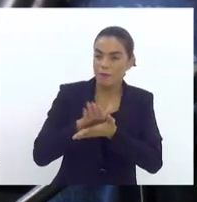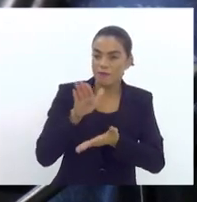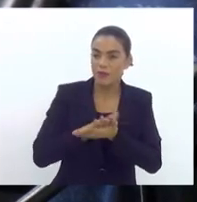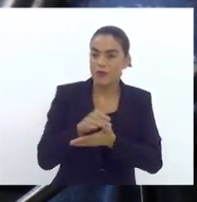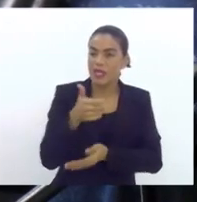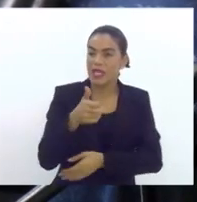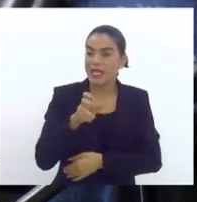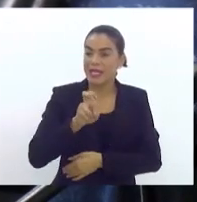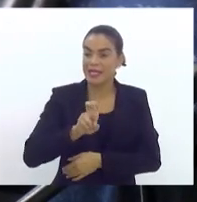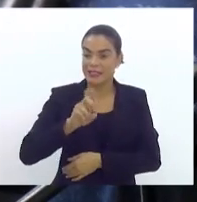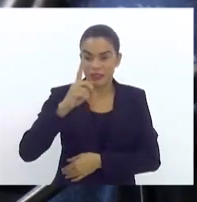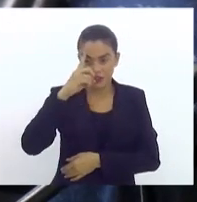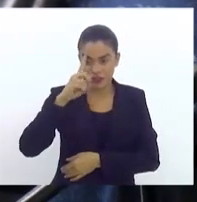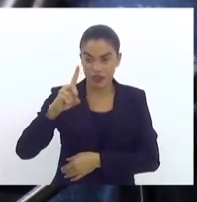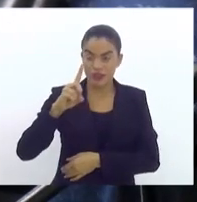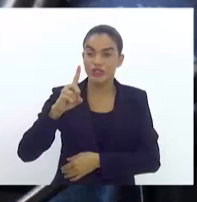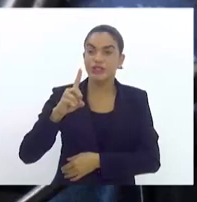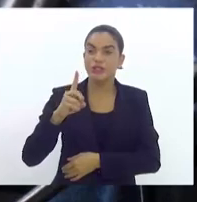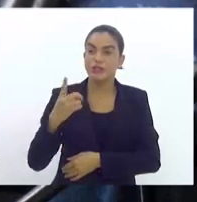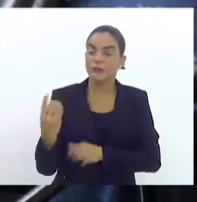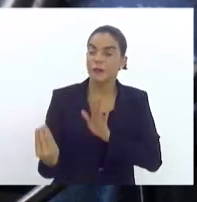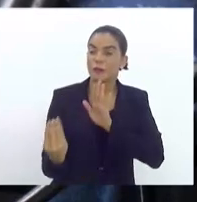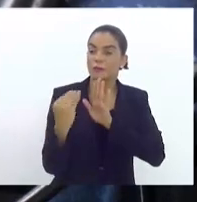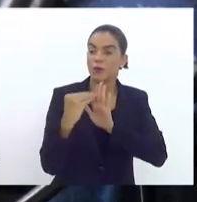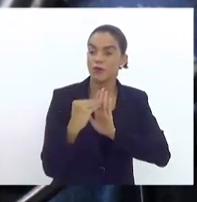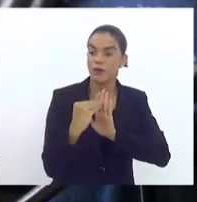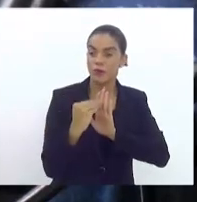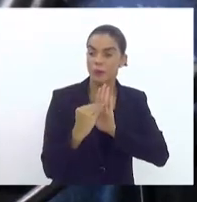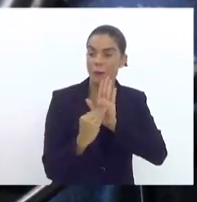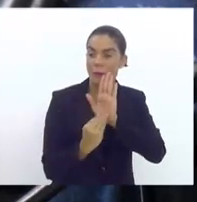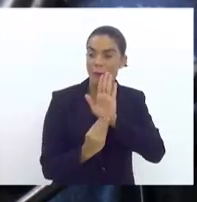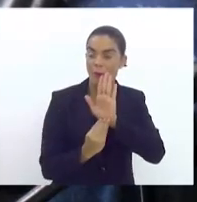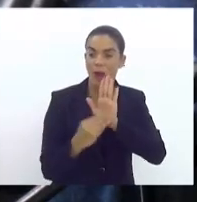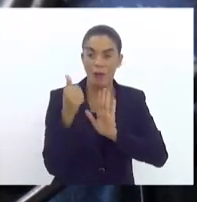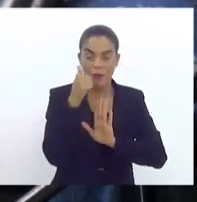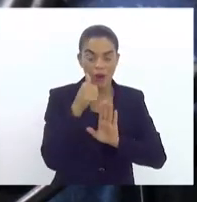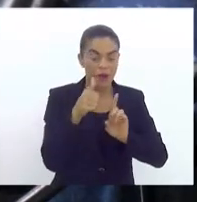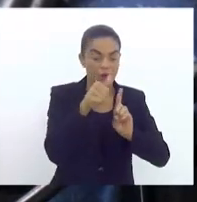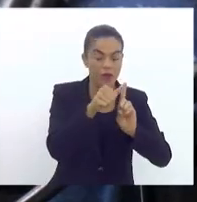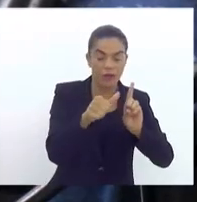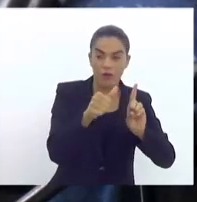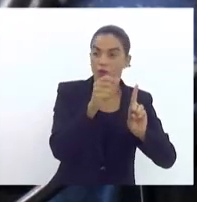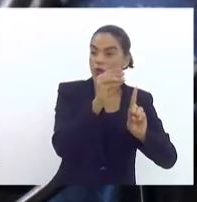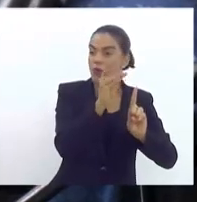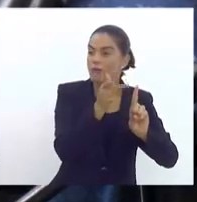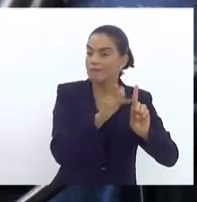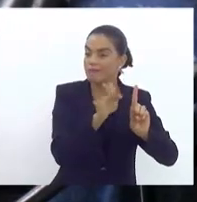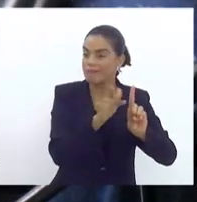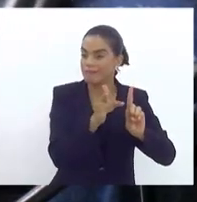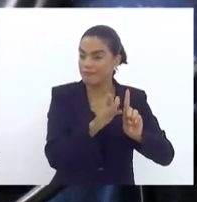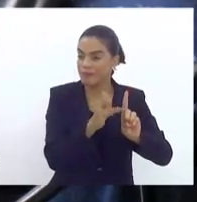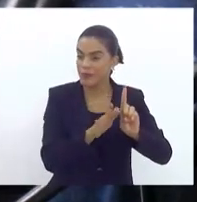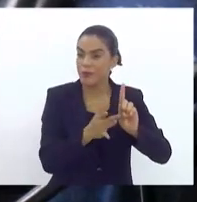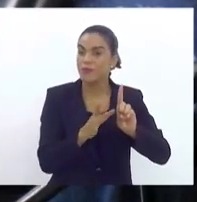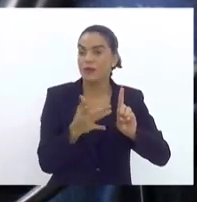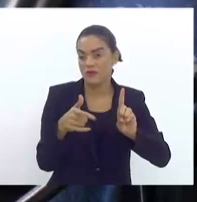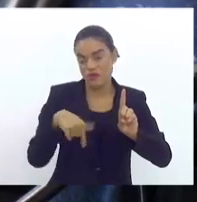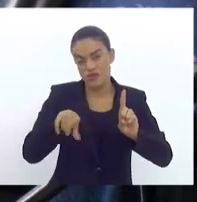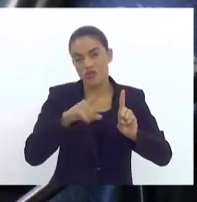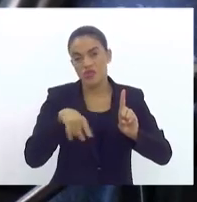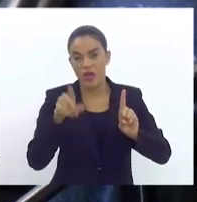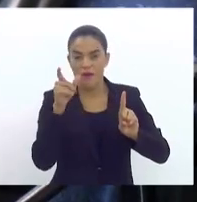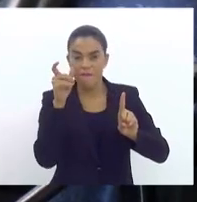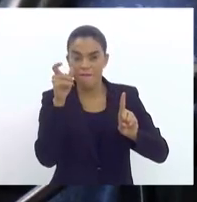volta de uns 15 dias atrás colocou a mulher né como vítima aí não índices crescerem você já ouviram aqui